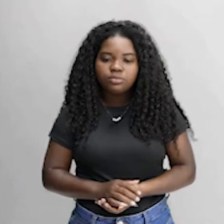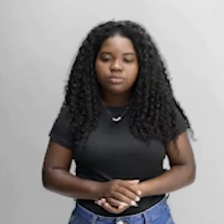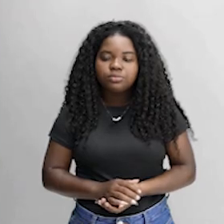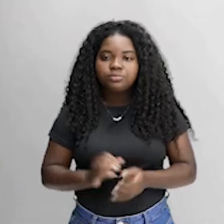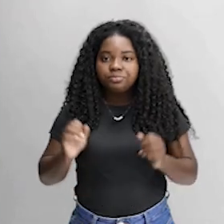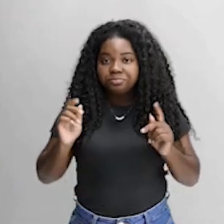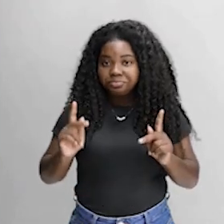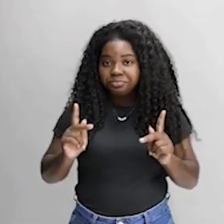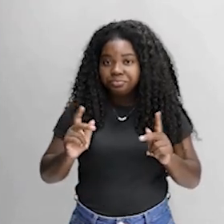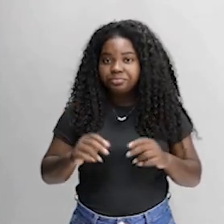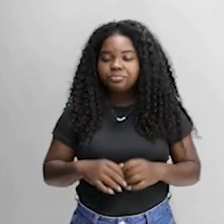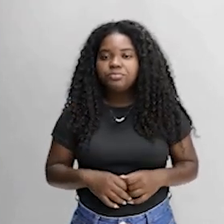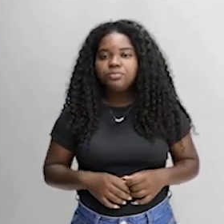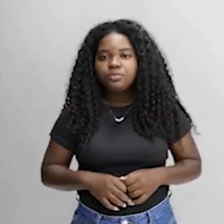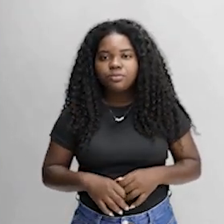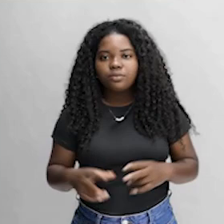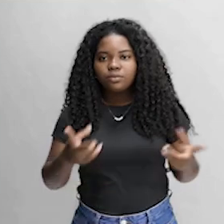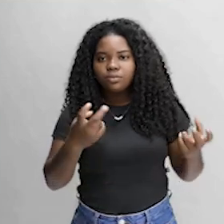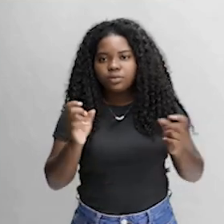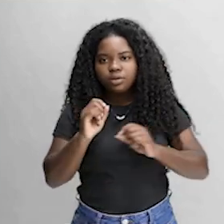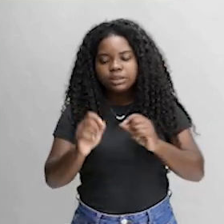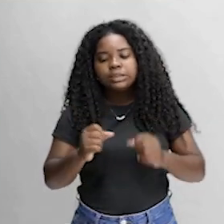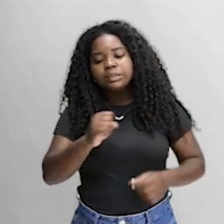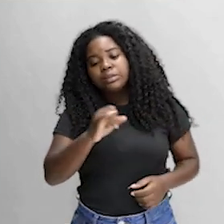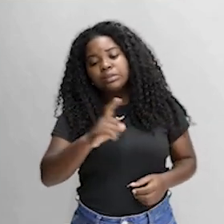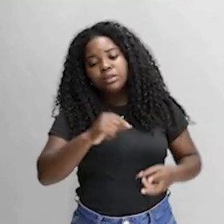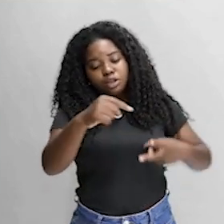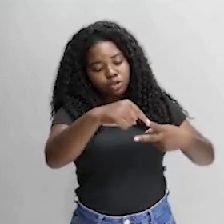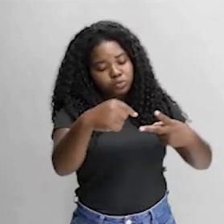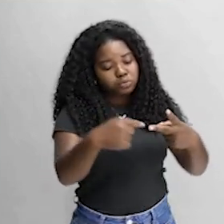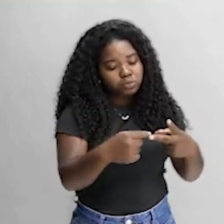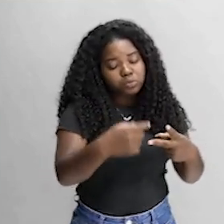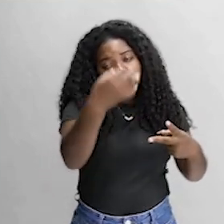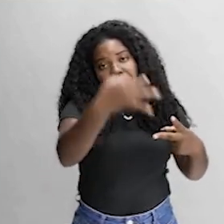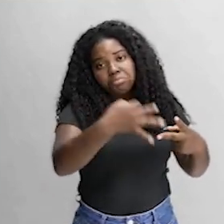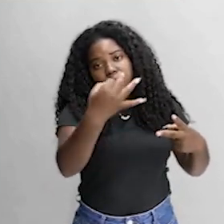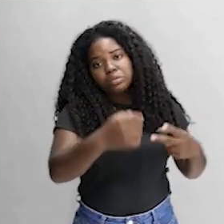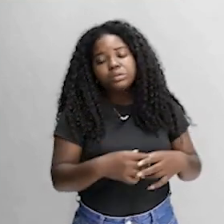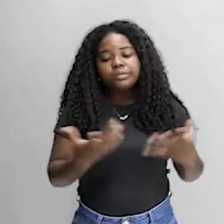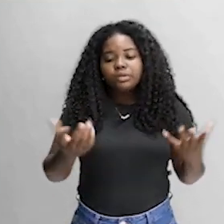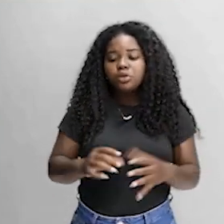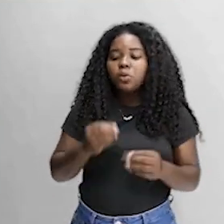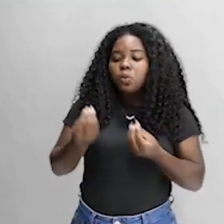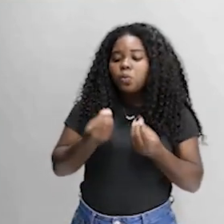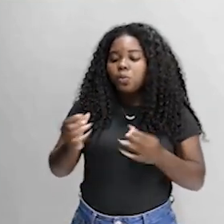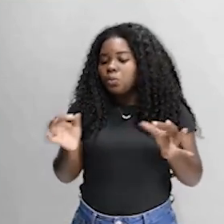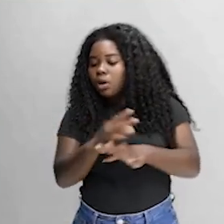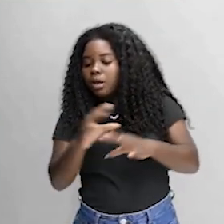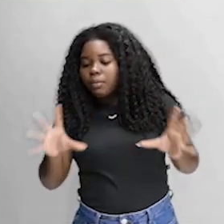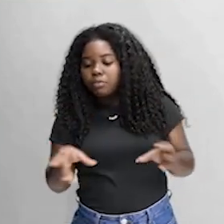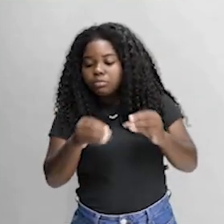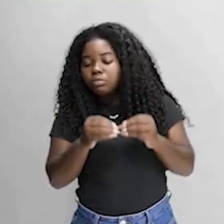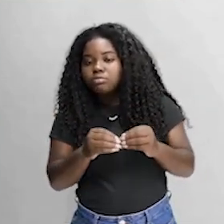Beleza pura? Veja só. Se eu tenho duas premissas afirmativas, eu não vou conseguir concluir negando nunca, né, gente? Olha aqui,